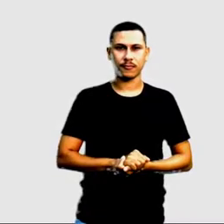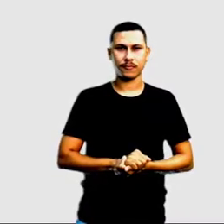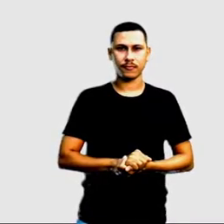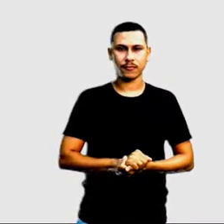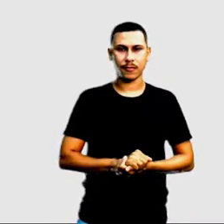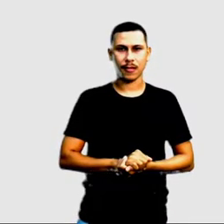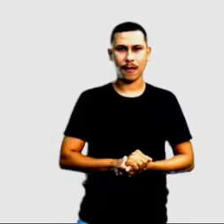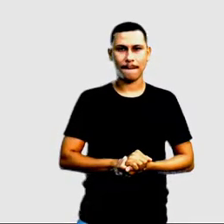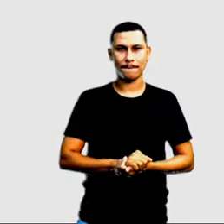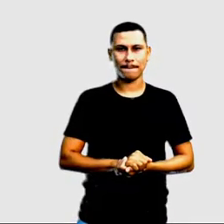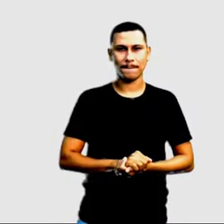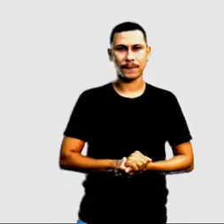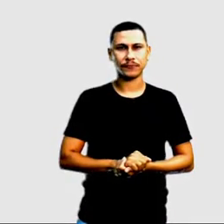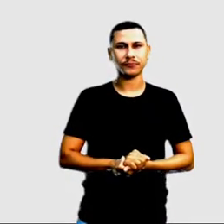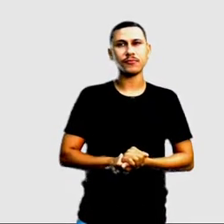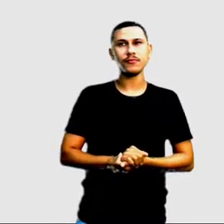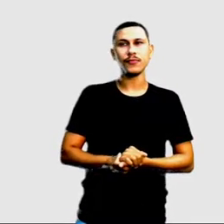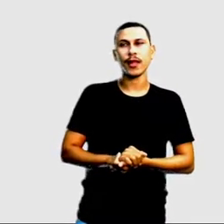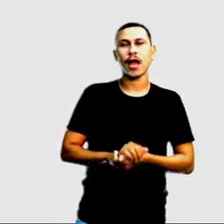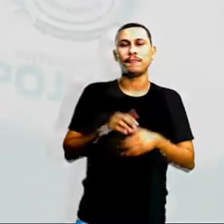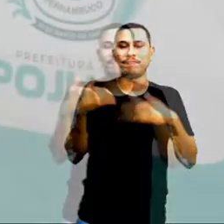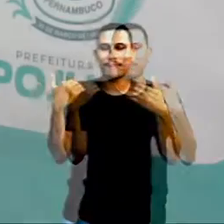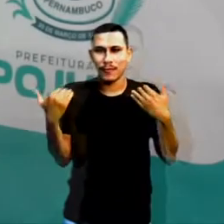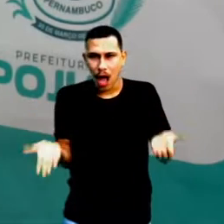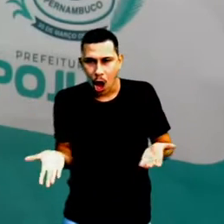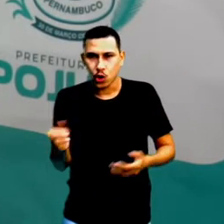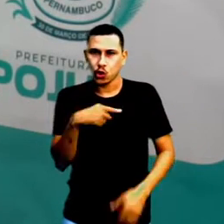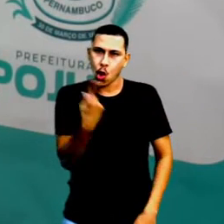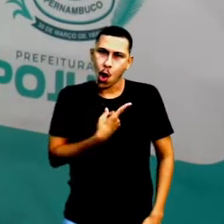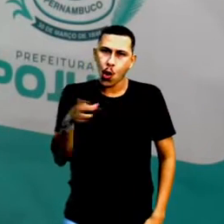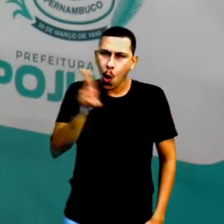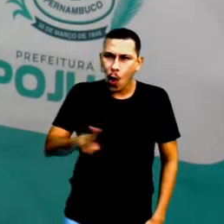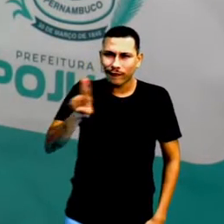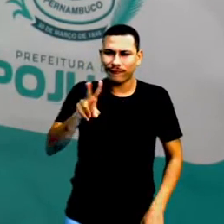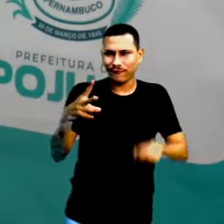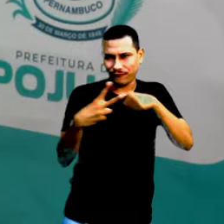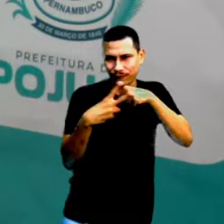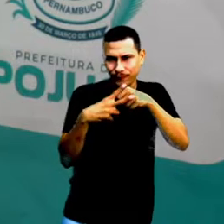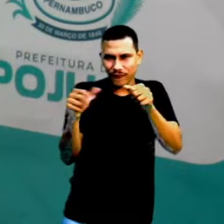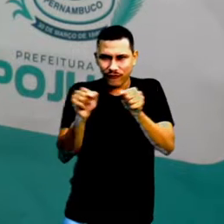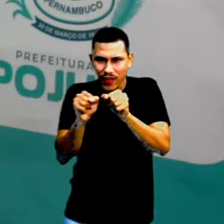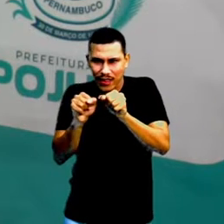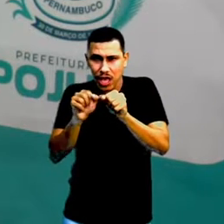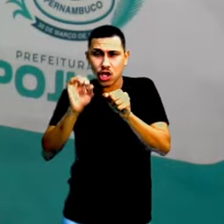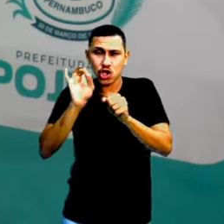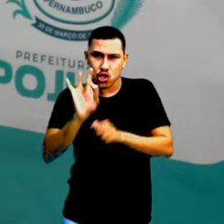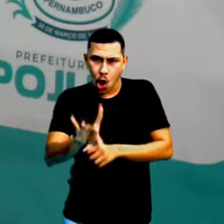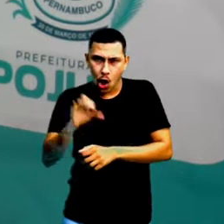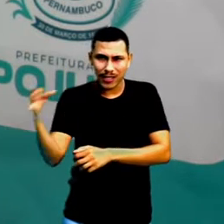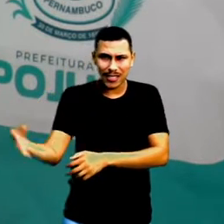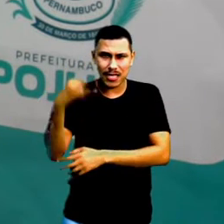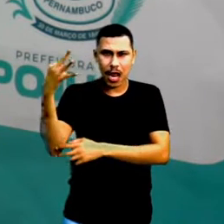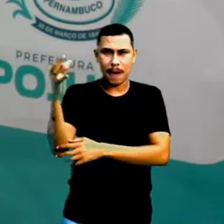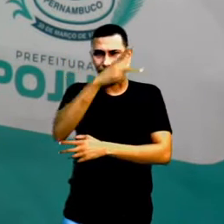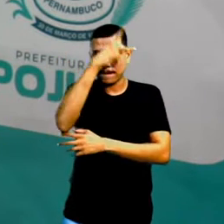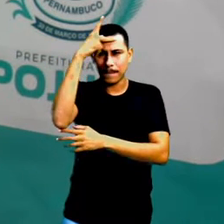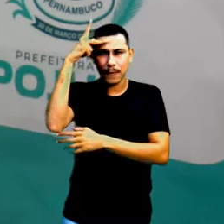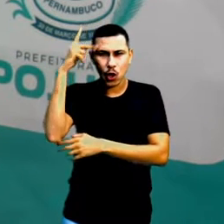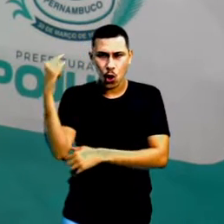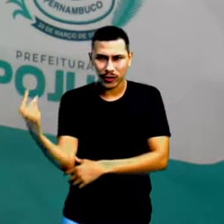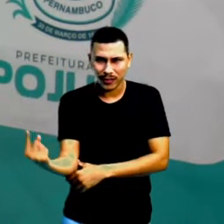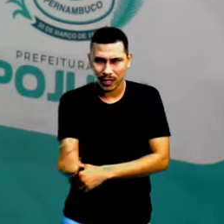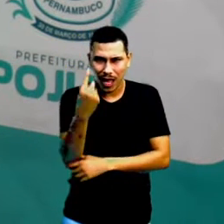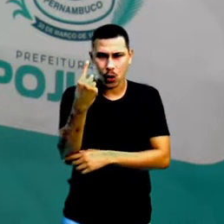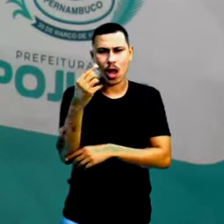Lembrando, nós devemos utilizar o does apenas na terceira pessoa do singular, assim como